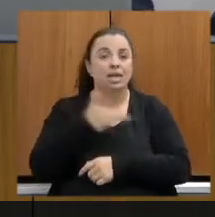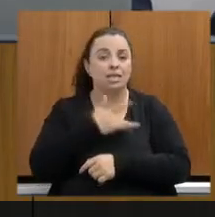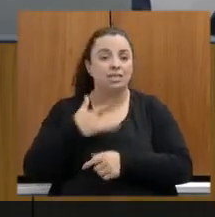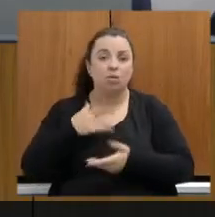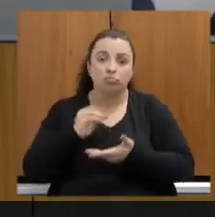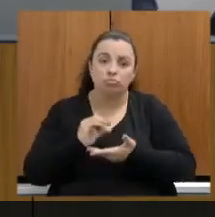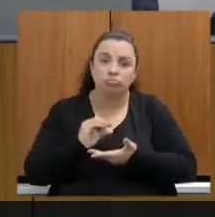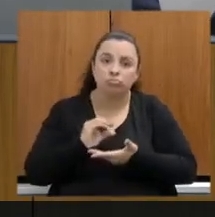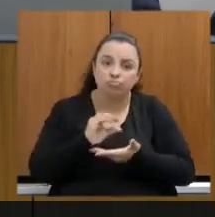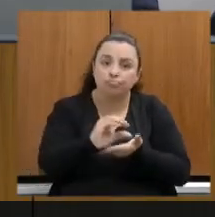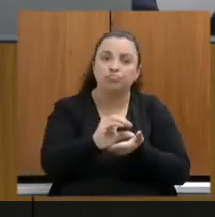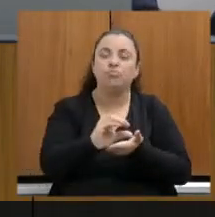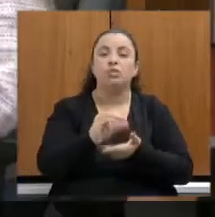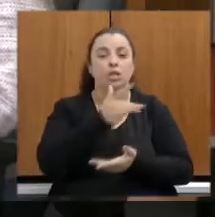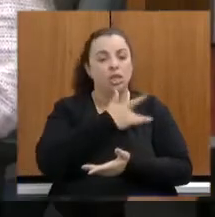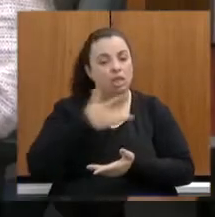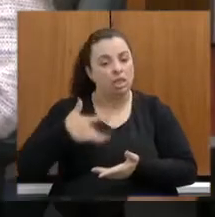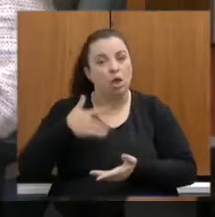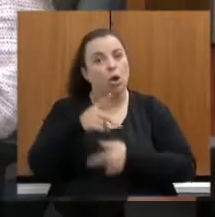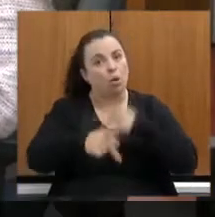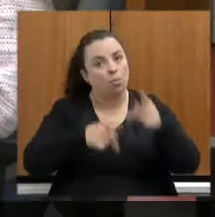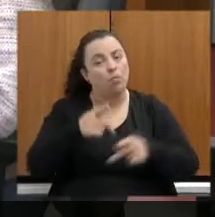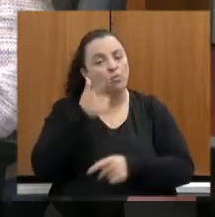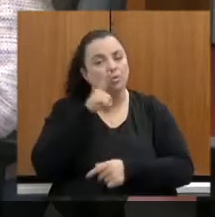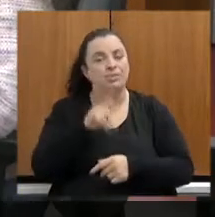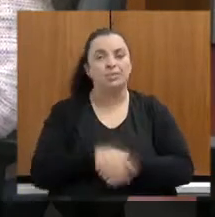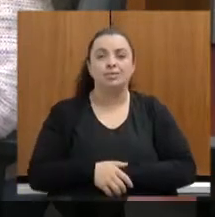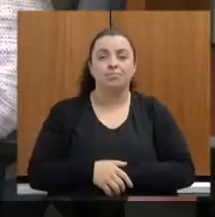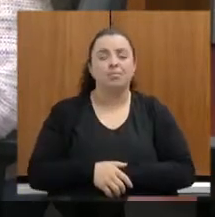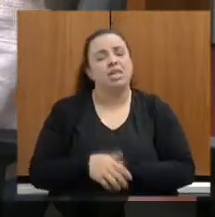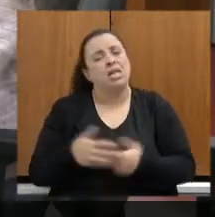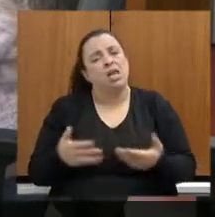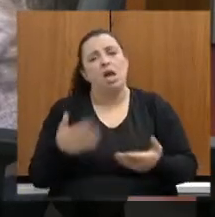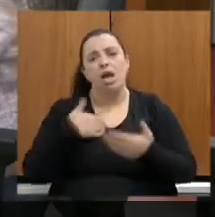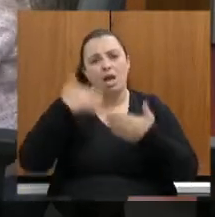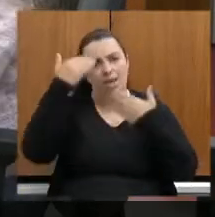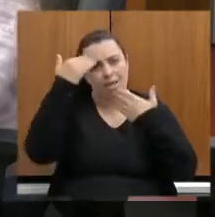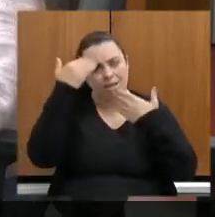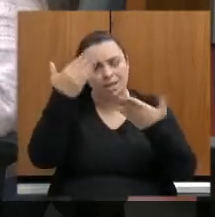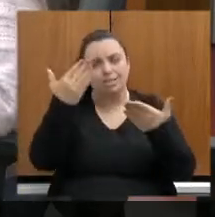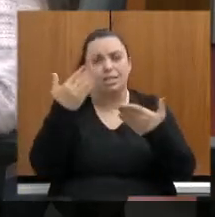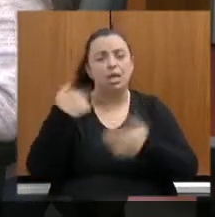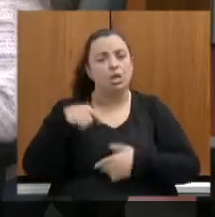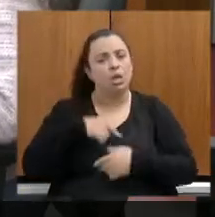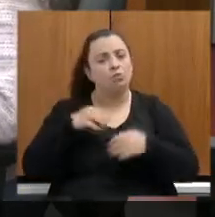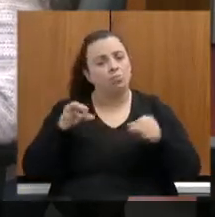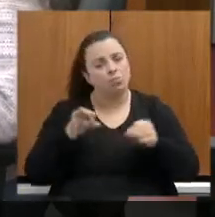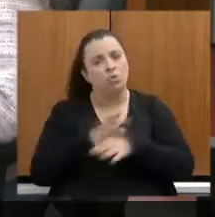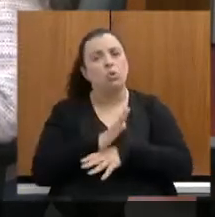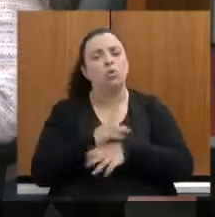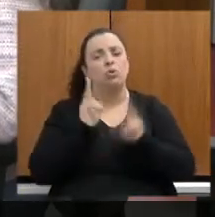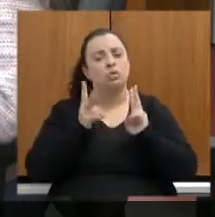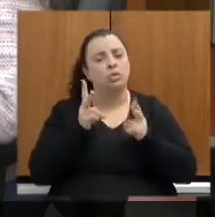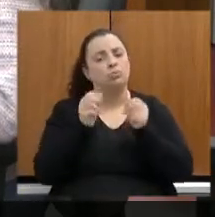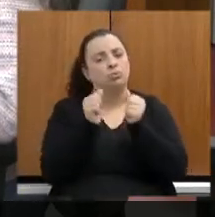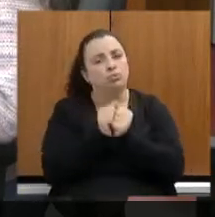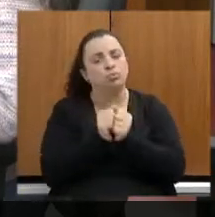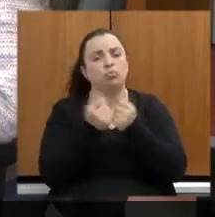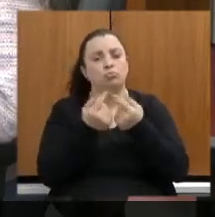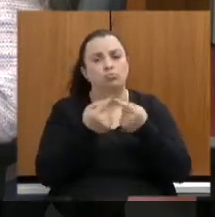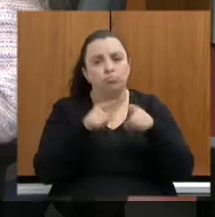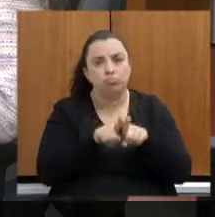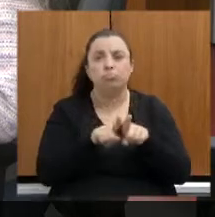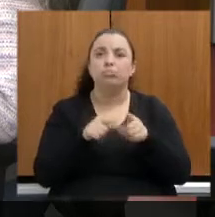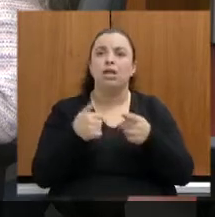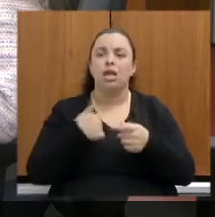mais agradecer nos colocar à disposição eu sempre tenham feito uma defesa sistemática da atual